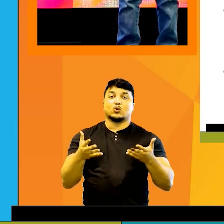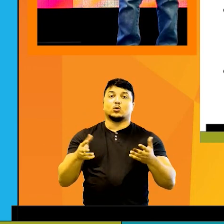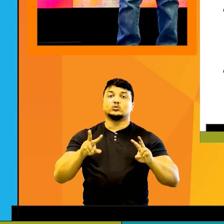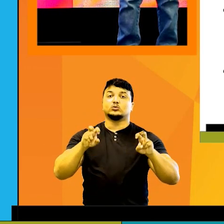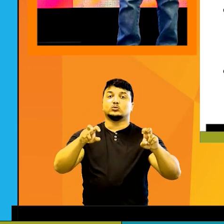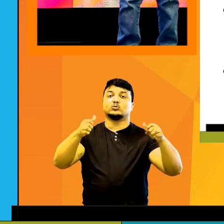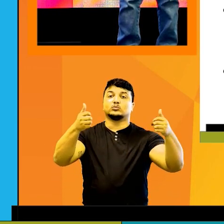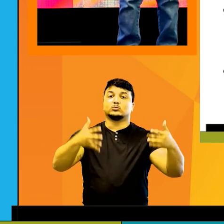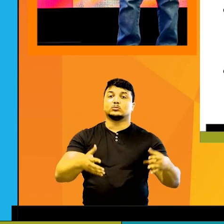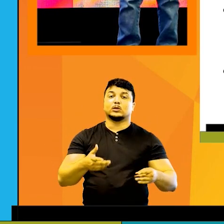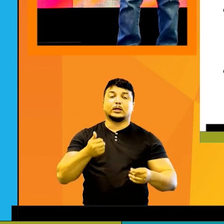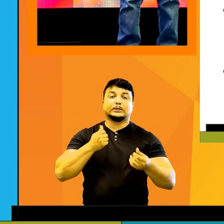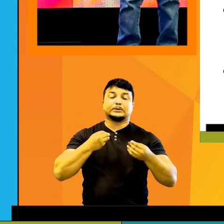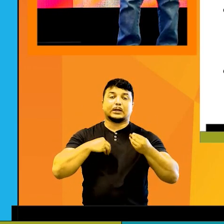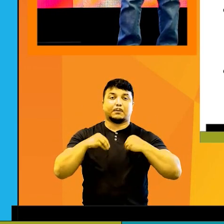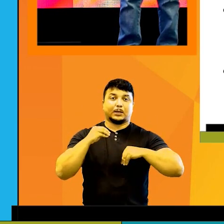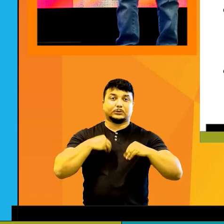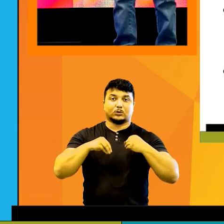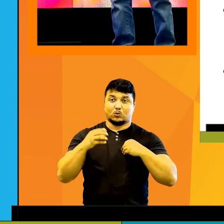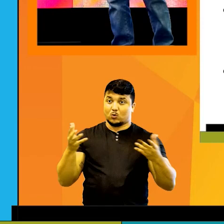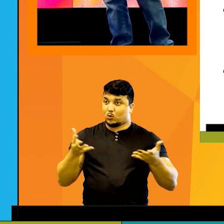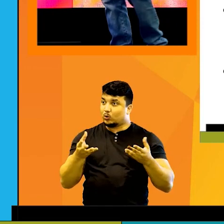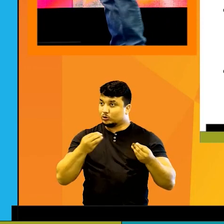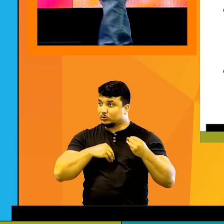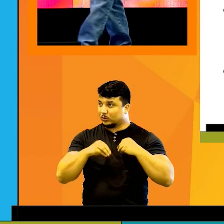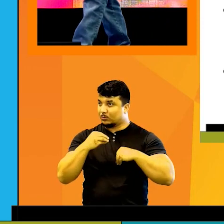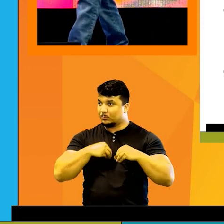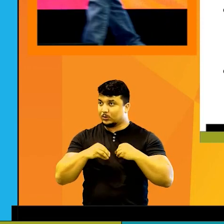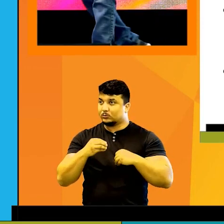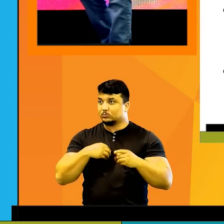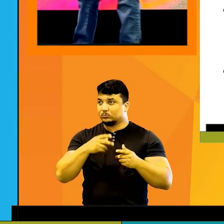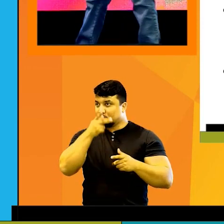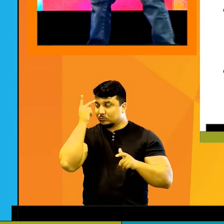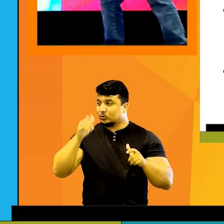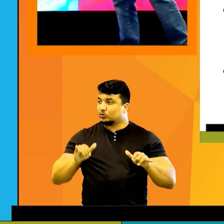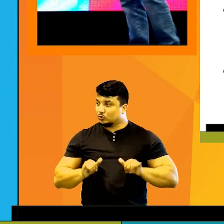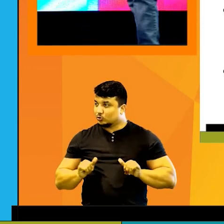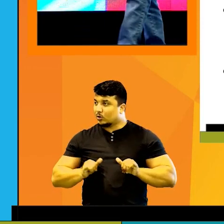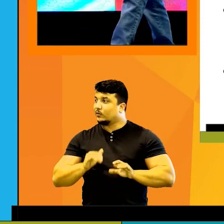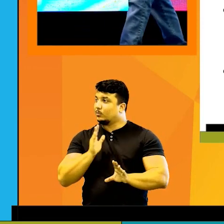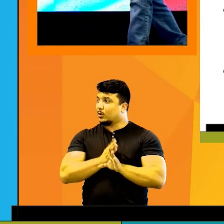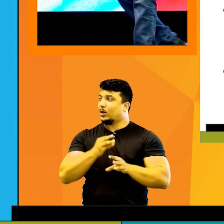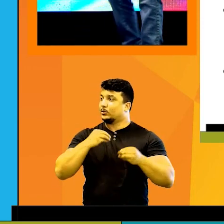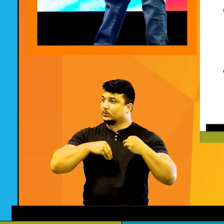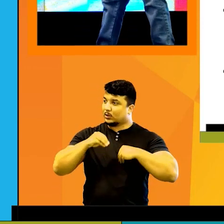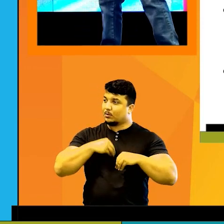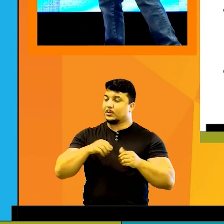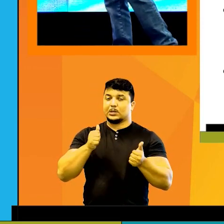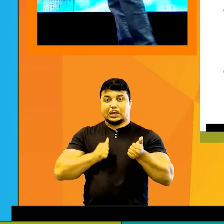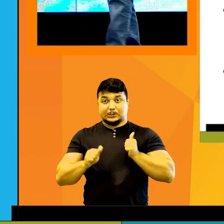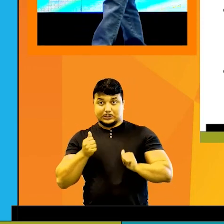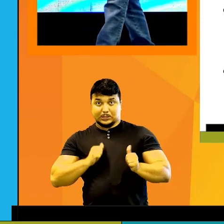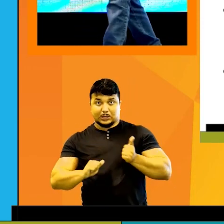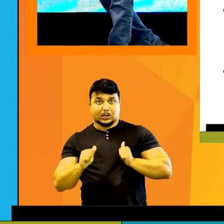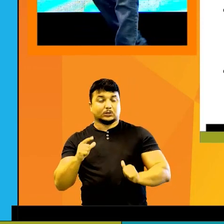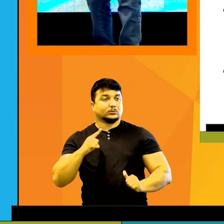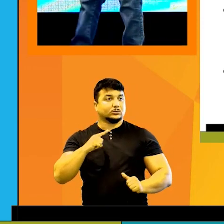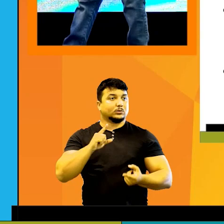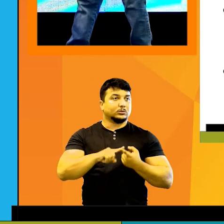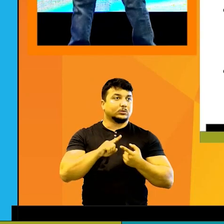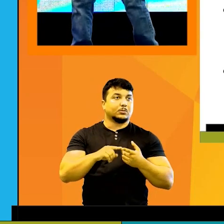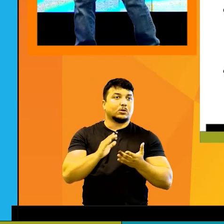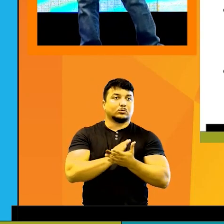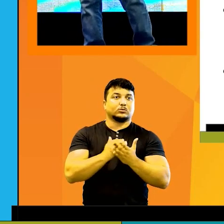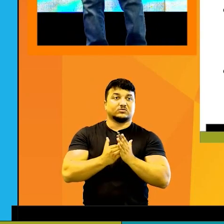falam muito não em depressão. Hoje, não há muitas pessoas sofrendo com depressão, com ansiedade, né, até com situações